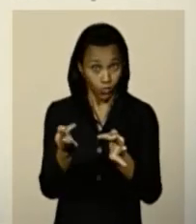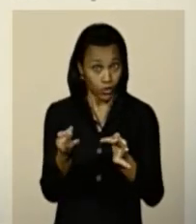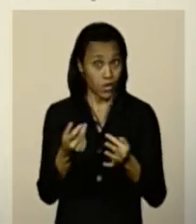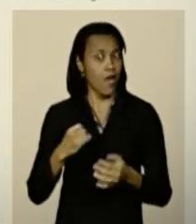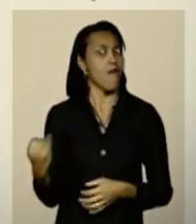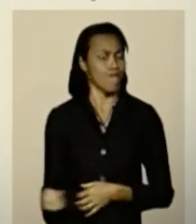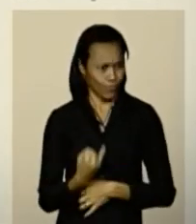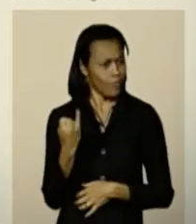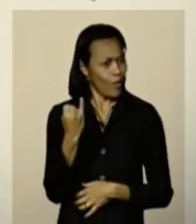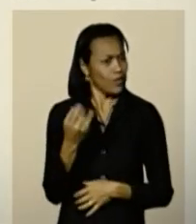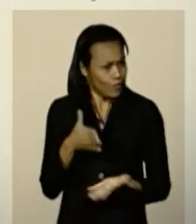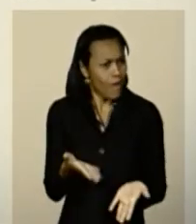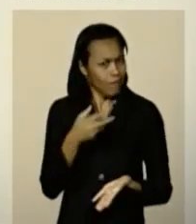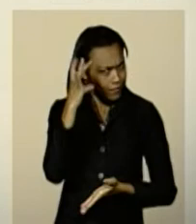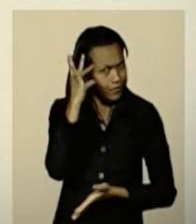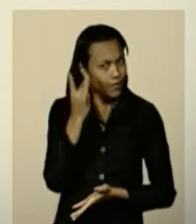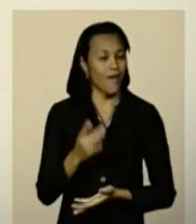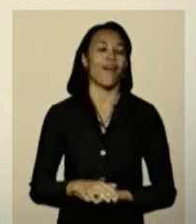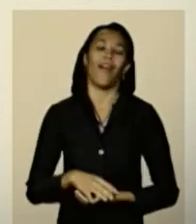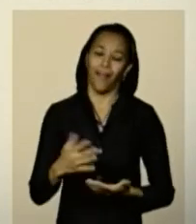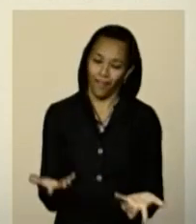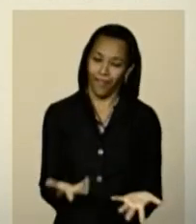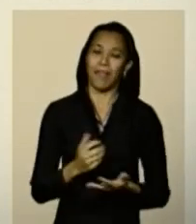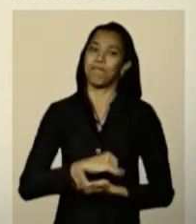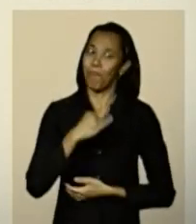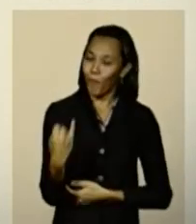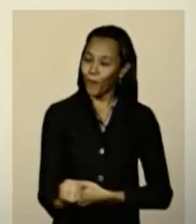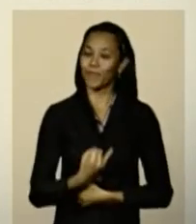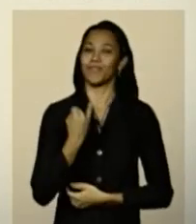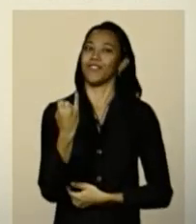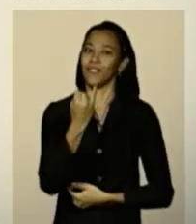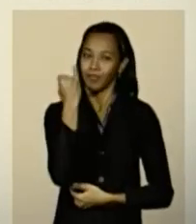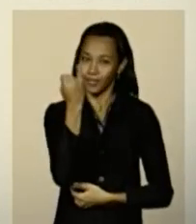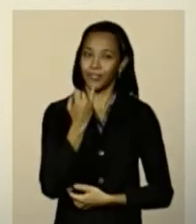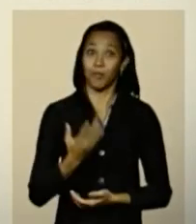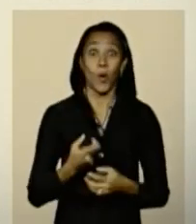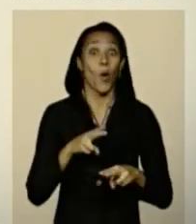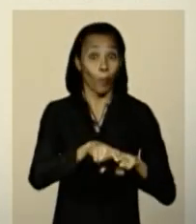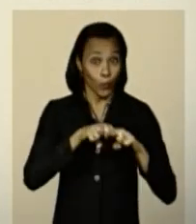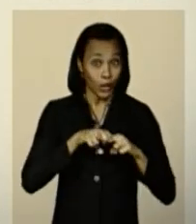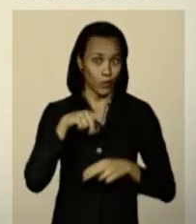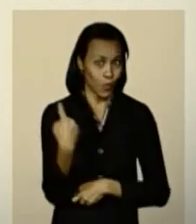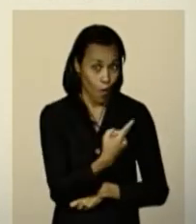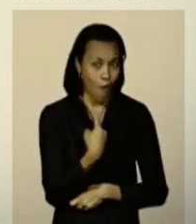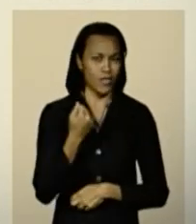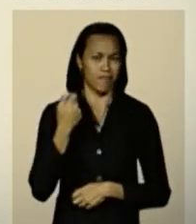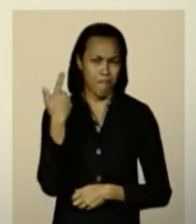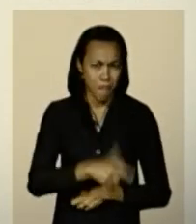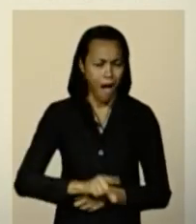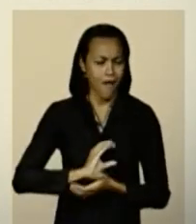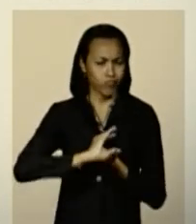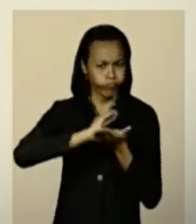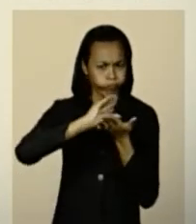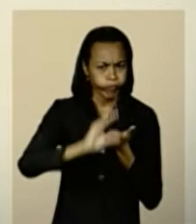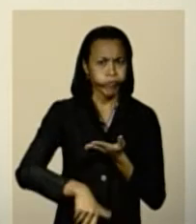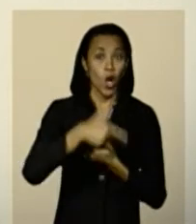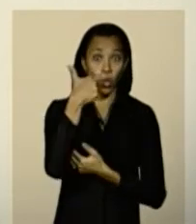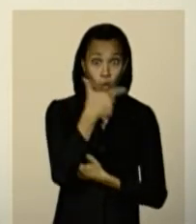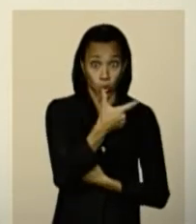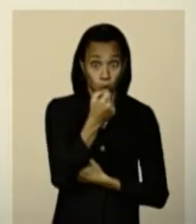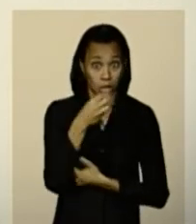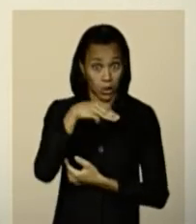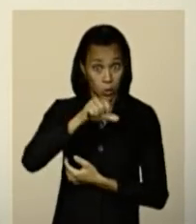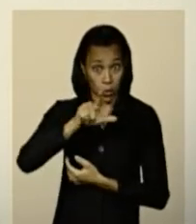é muito importante não presidenta a Max é importantíssimo por isso nós estamos investindo 200